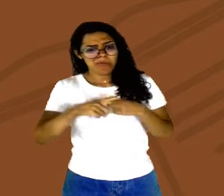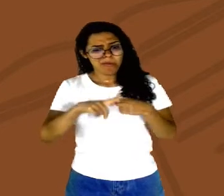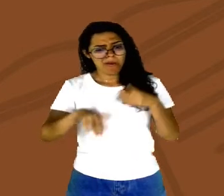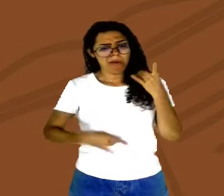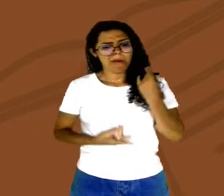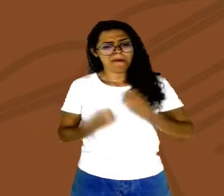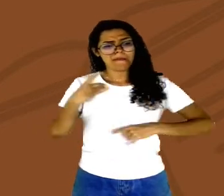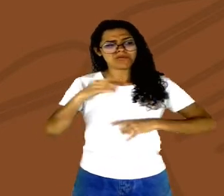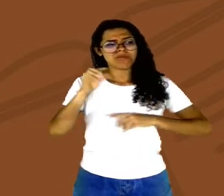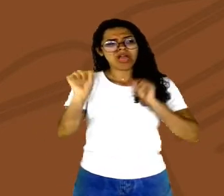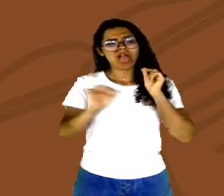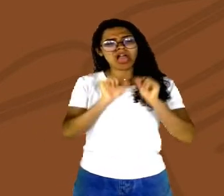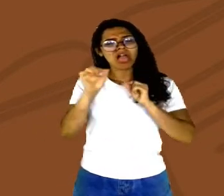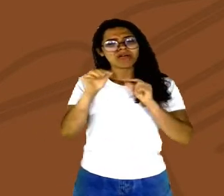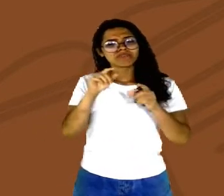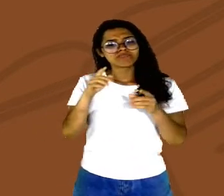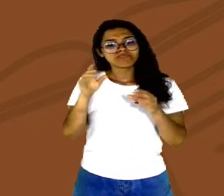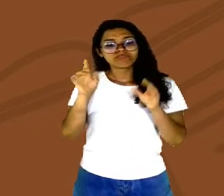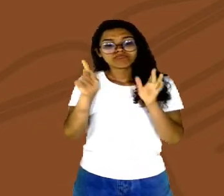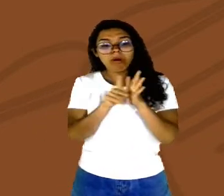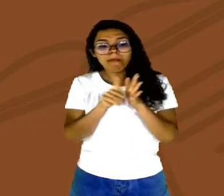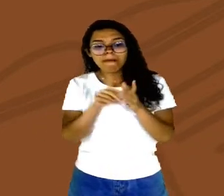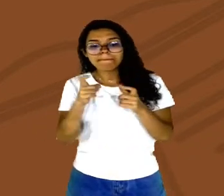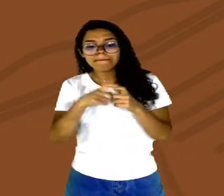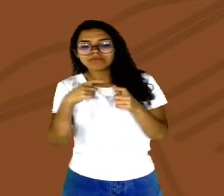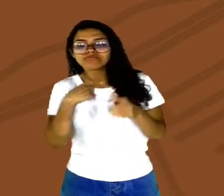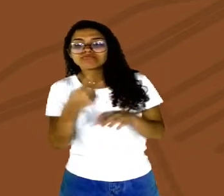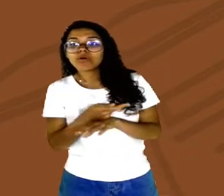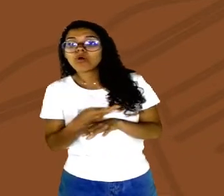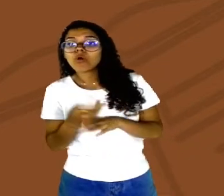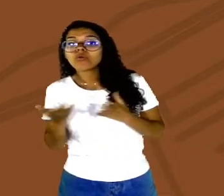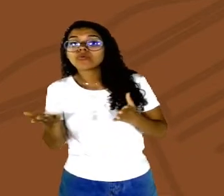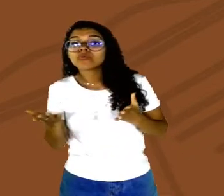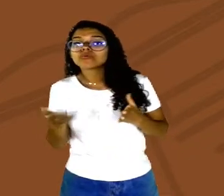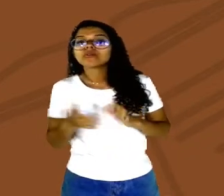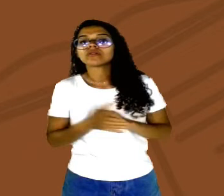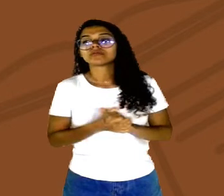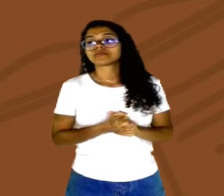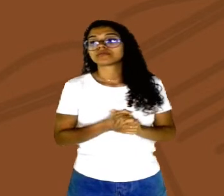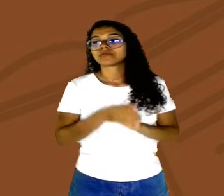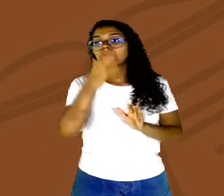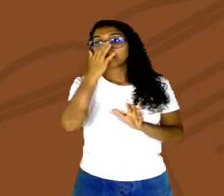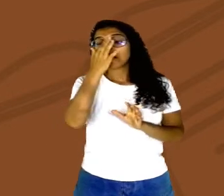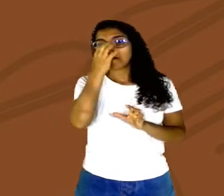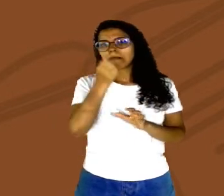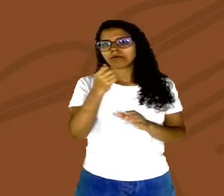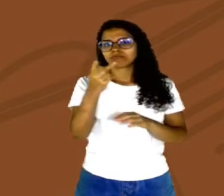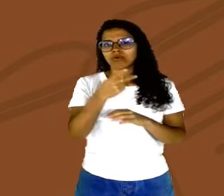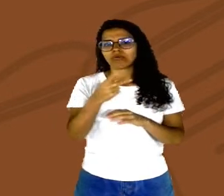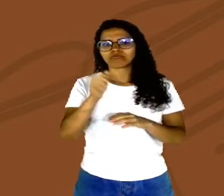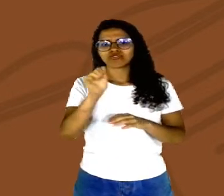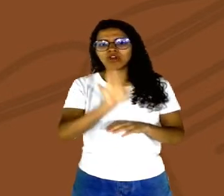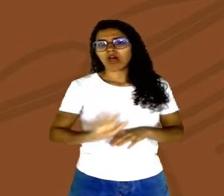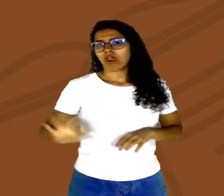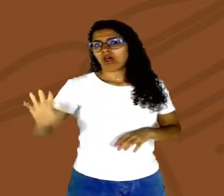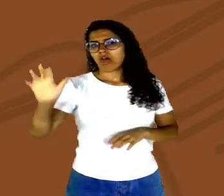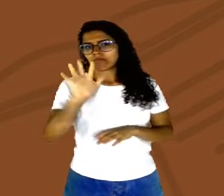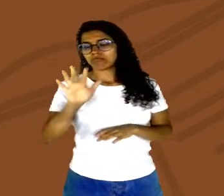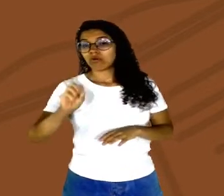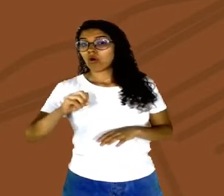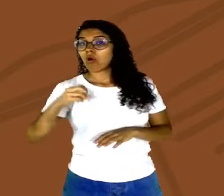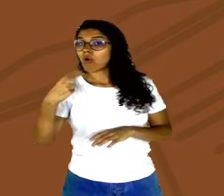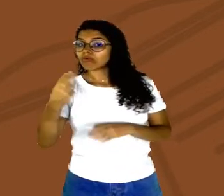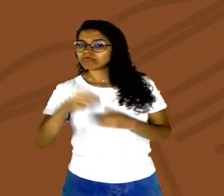devo procurar? Qual é a especialidade médica? Em especial, pode procurar um clínico geral ou também